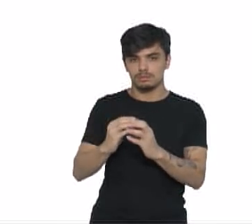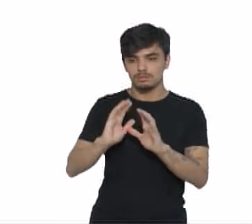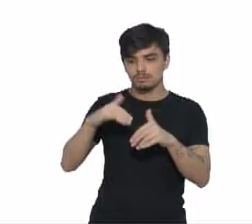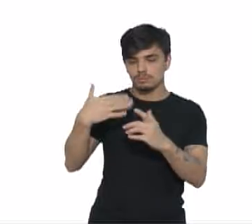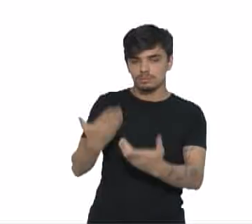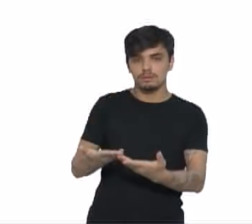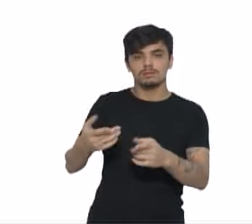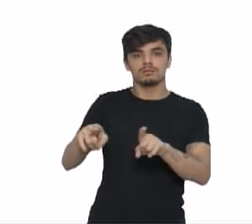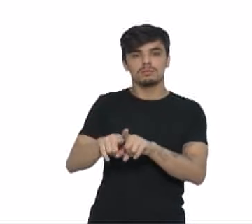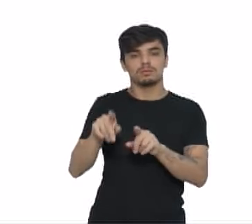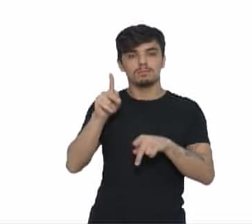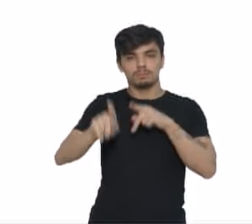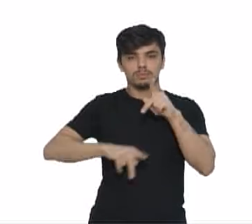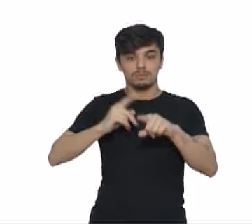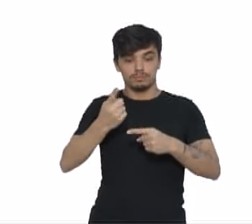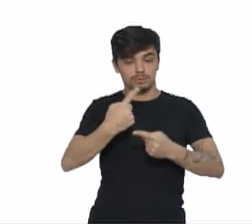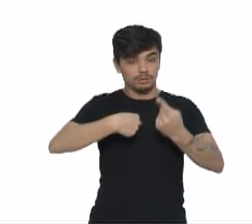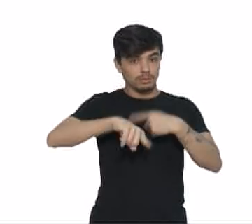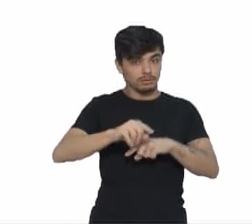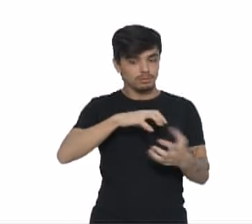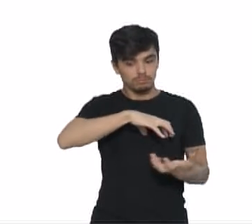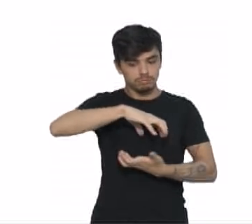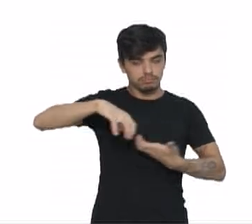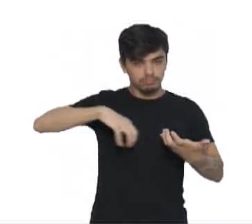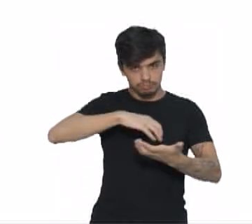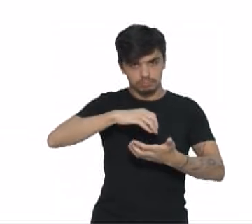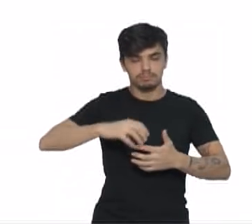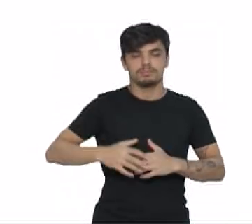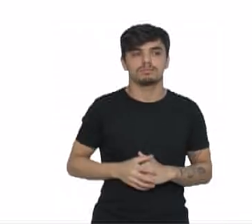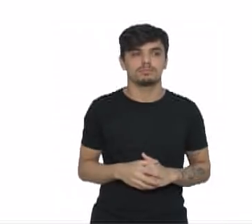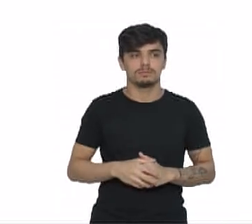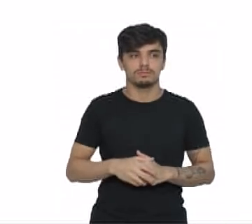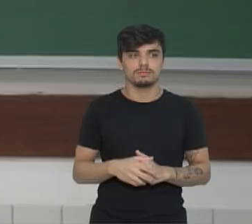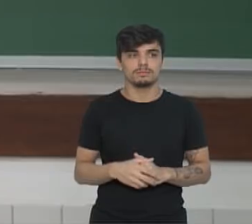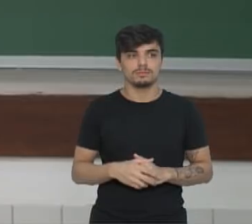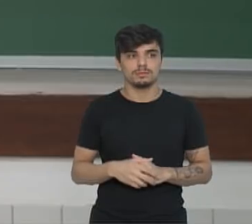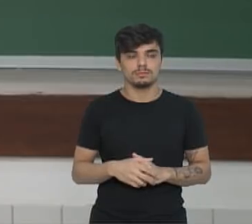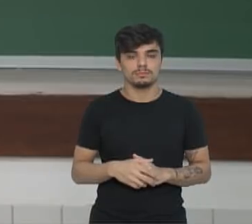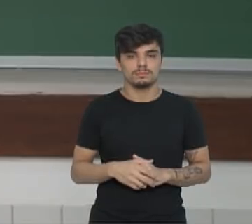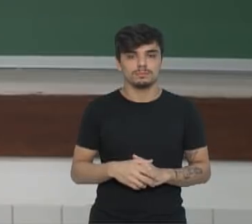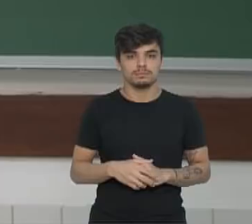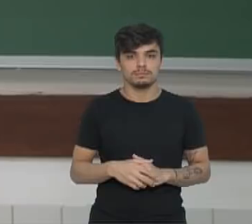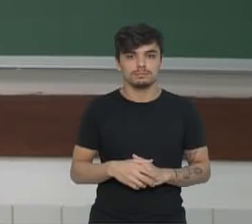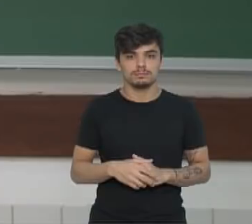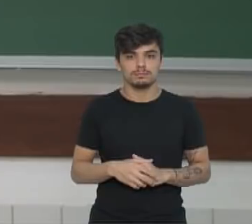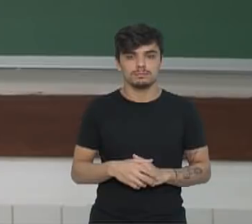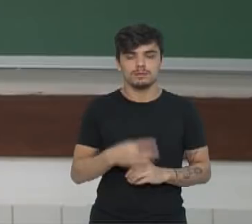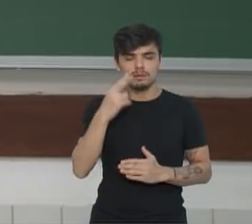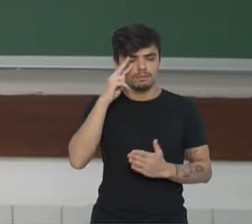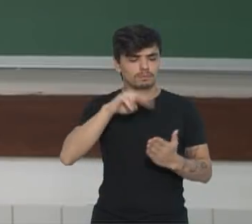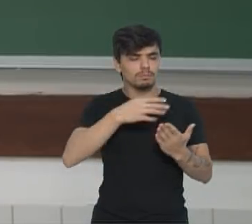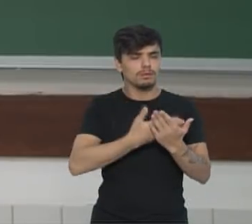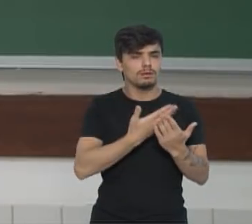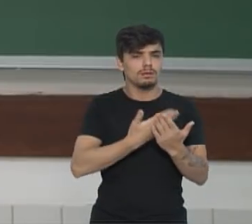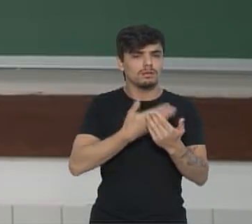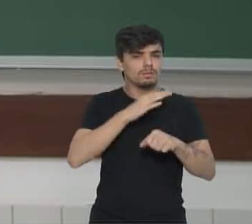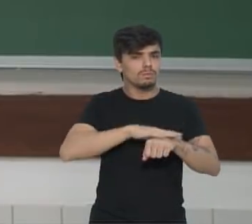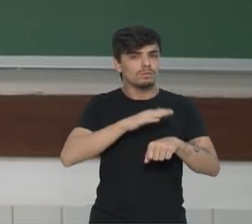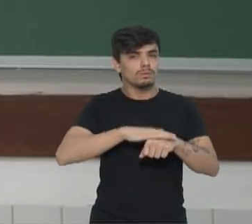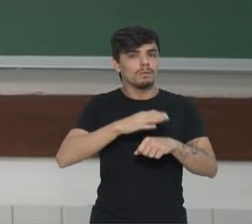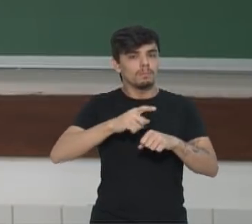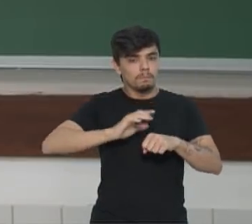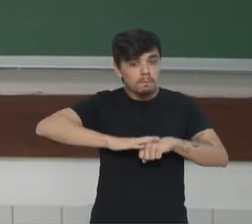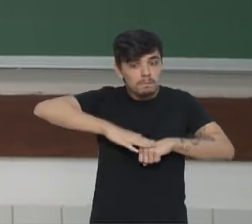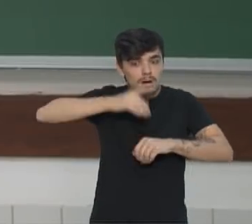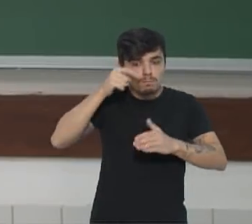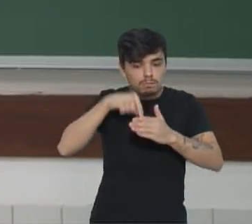e a radicalização da Revolução. Então, como que nós estudamos essa aula? Nós vimos essa aula no período mais radical da